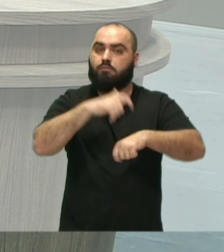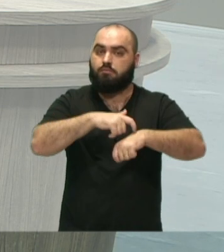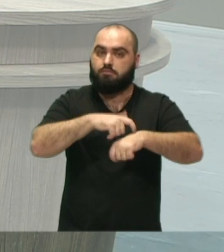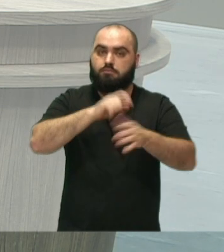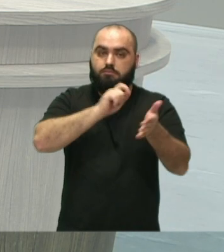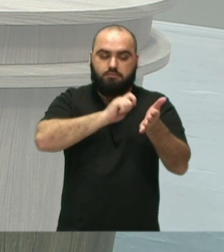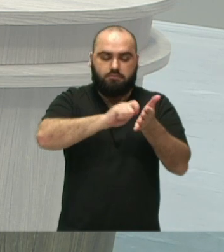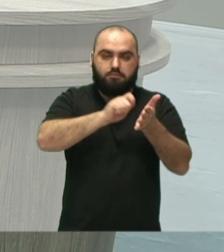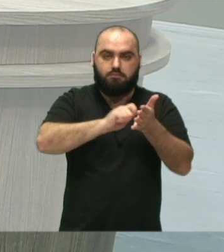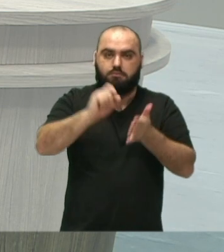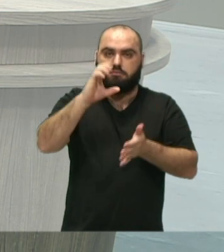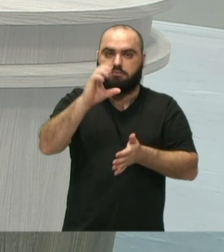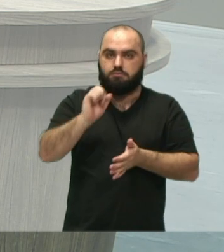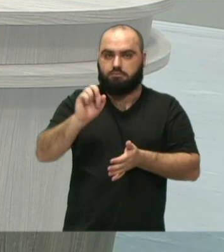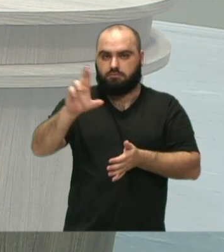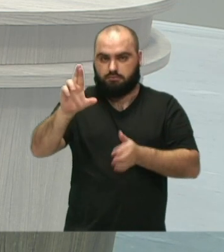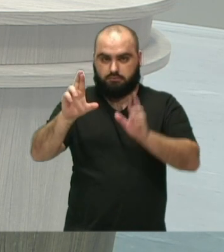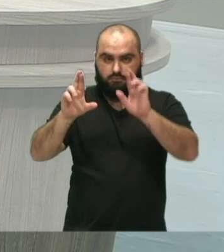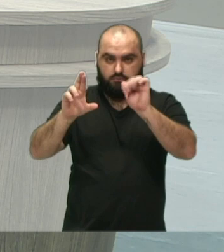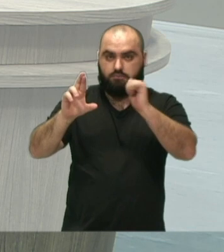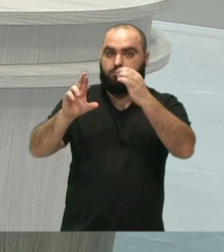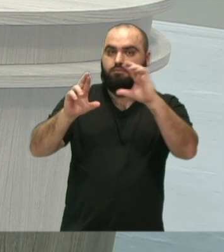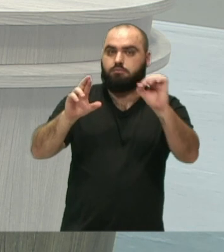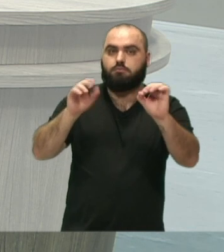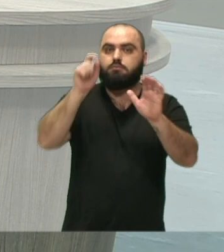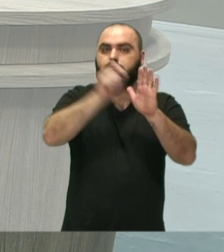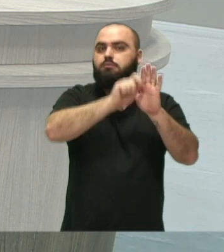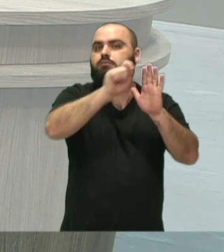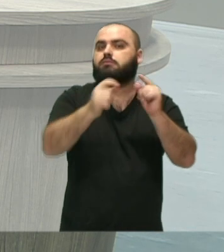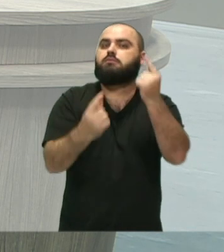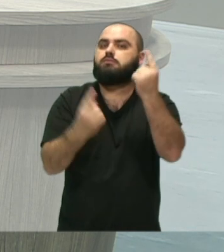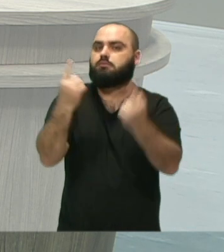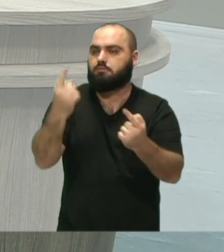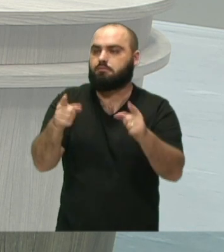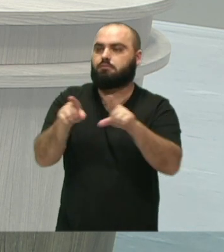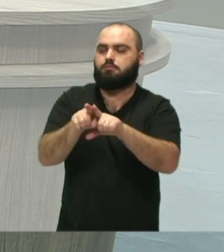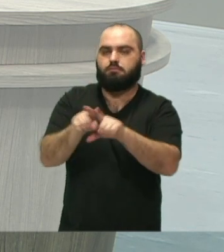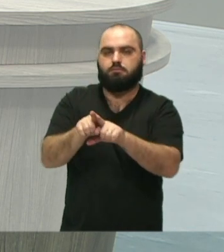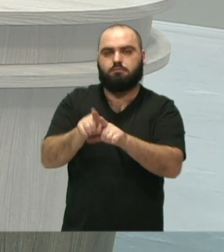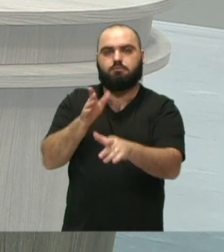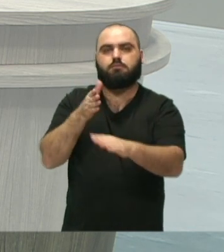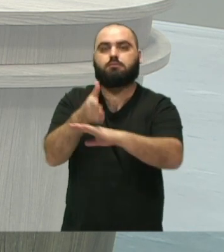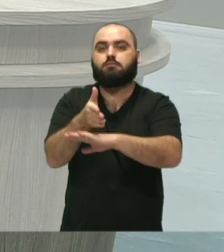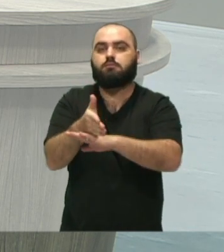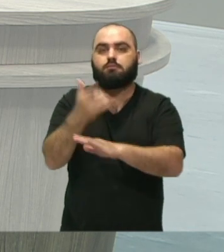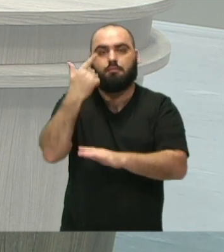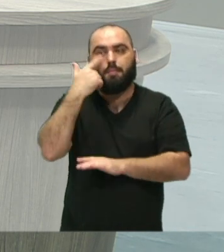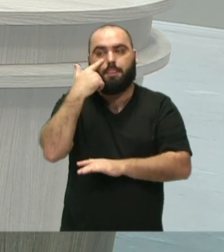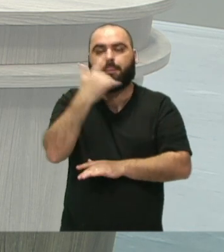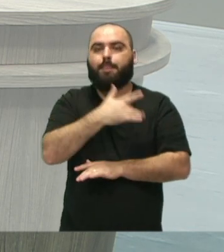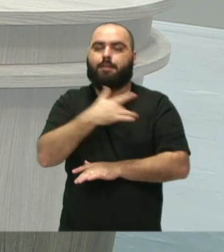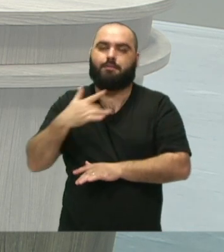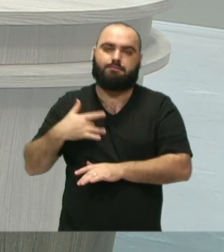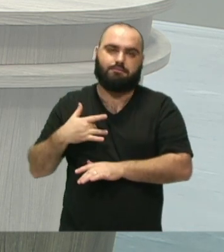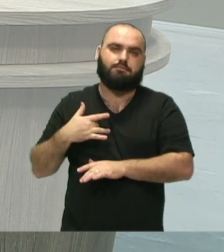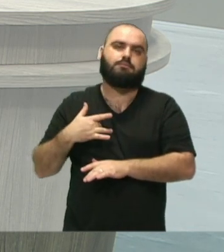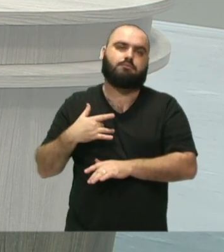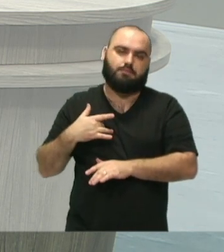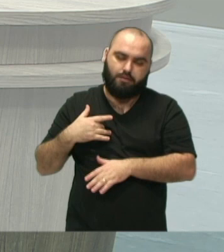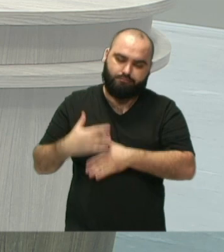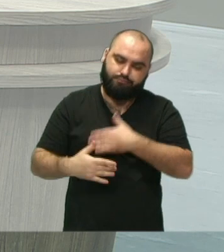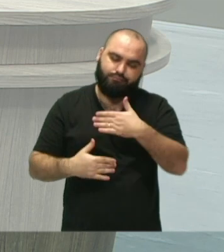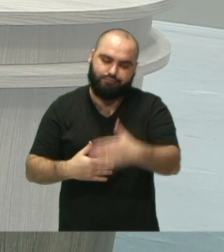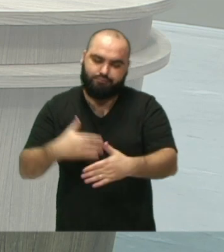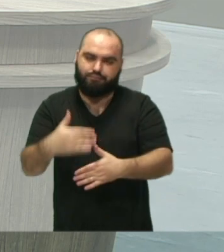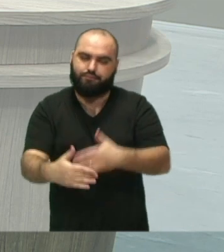quesito raça-cor, alguns momentos de capacitação sobre racismo e acesso à saúde, e a gente segue